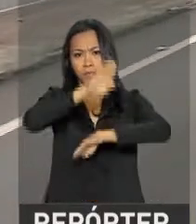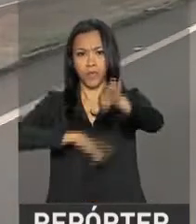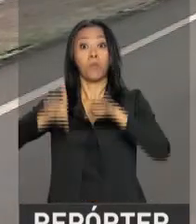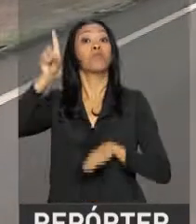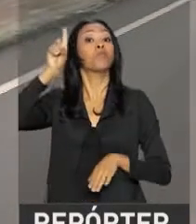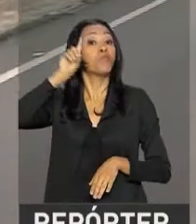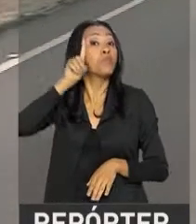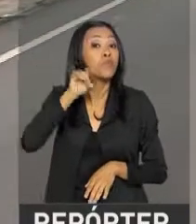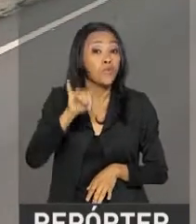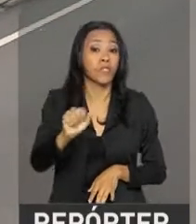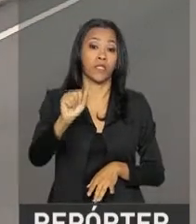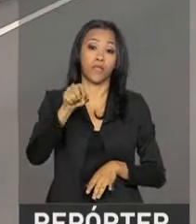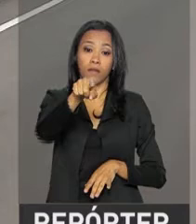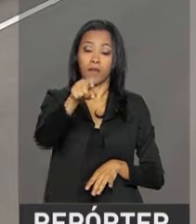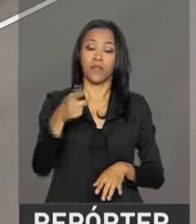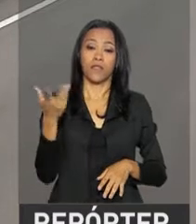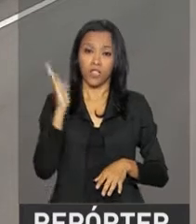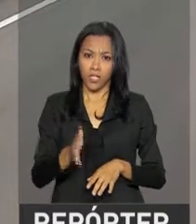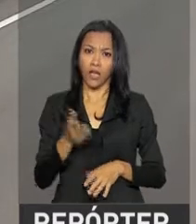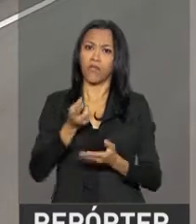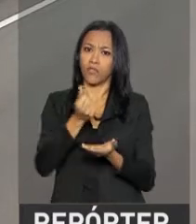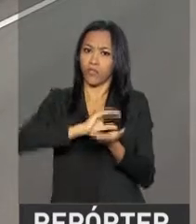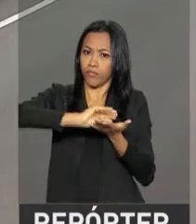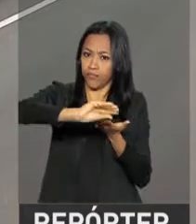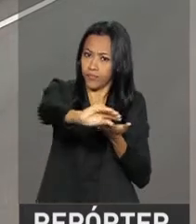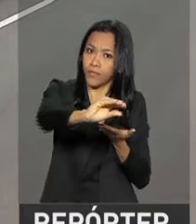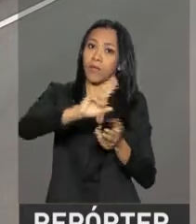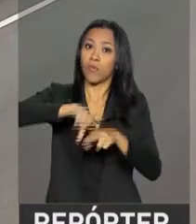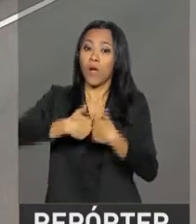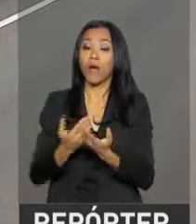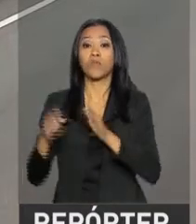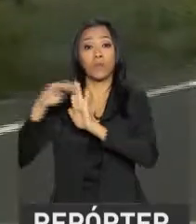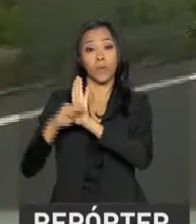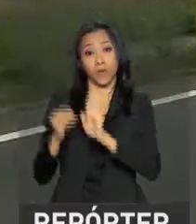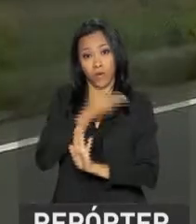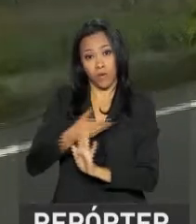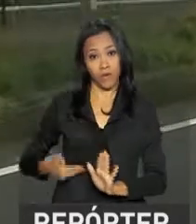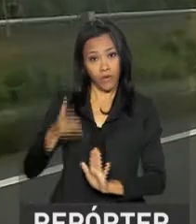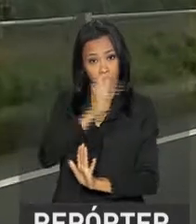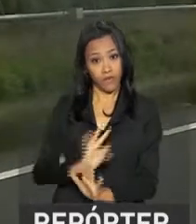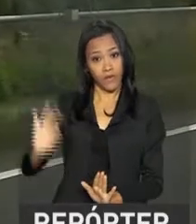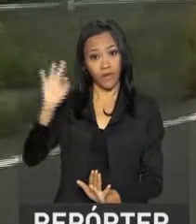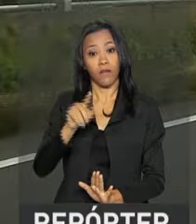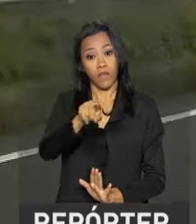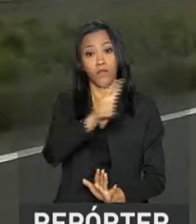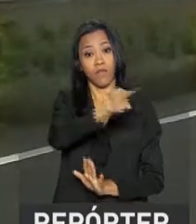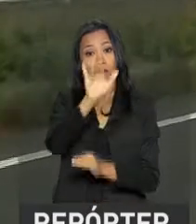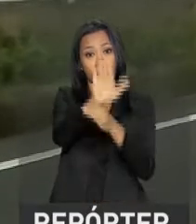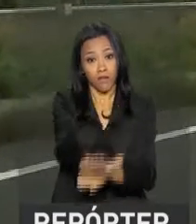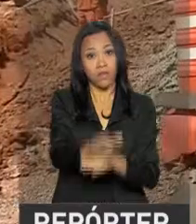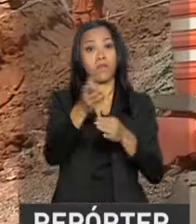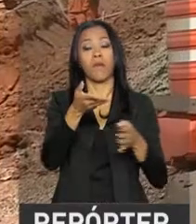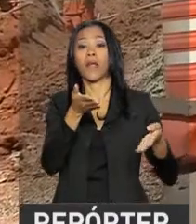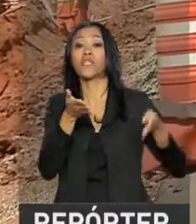federal investiu 503 milhões de reais por meio do programa Agora é Avançar. Investimento que vai facilitar o acesso